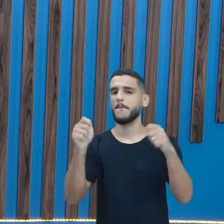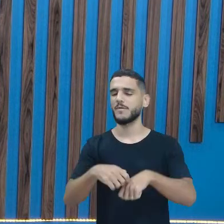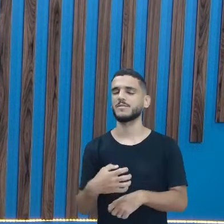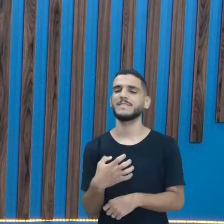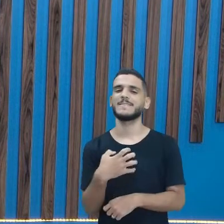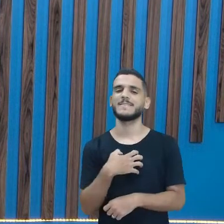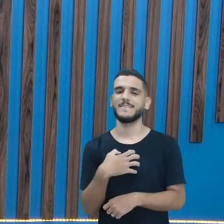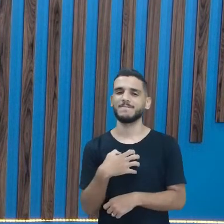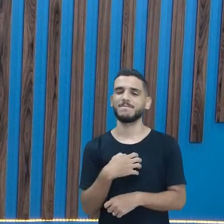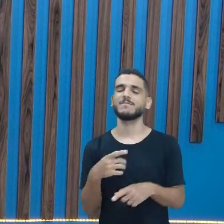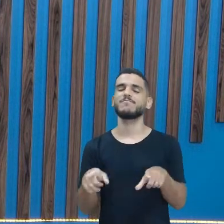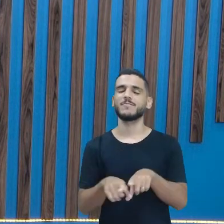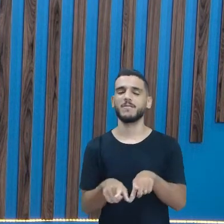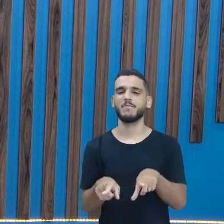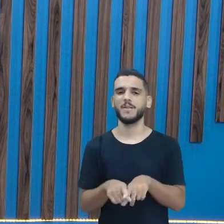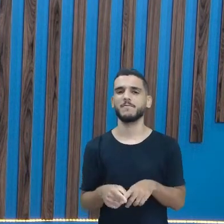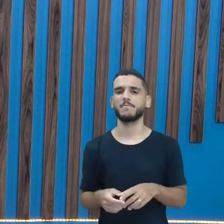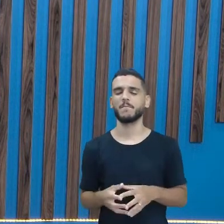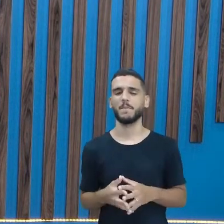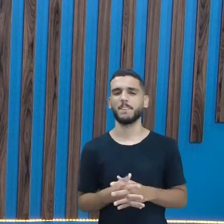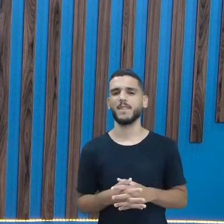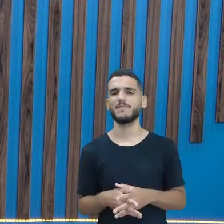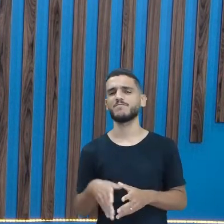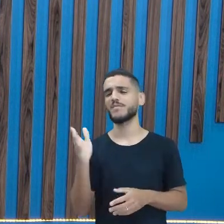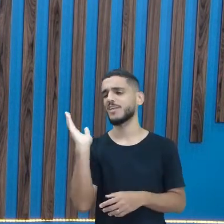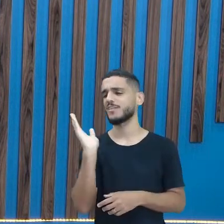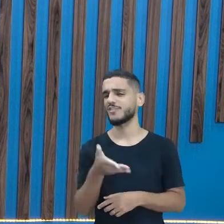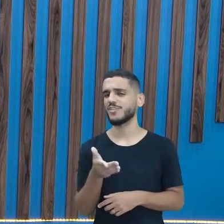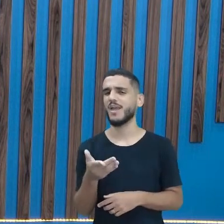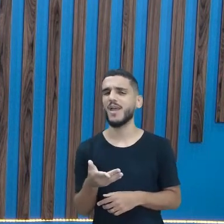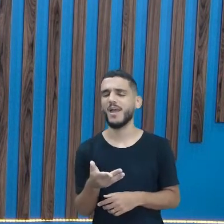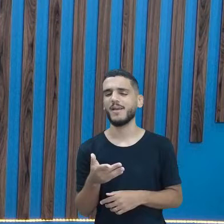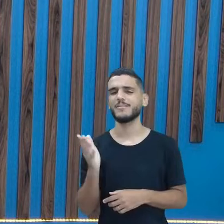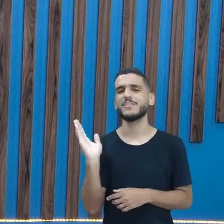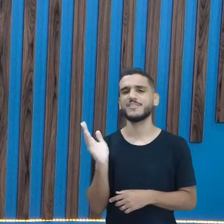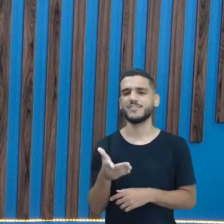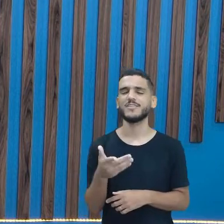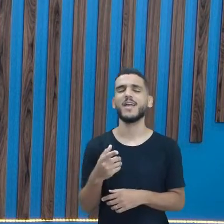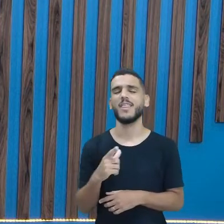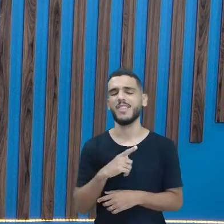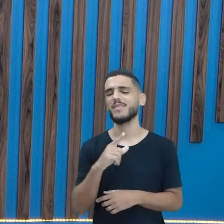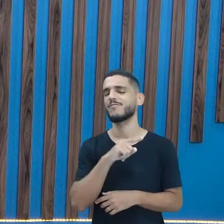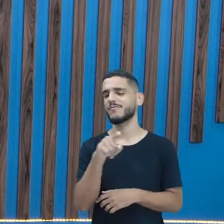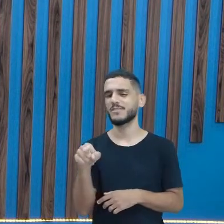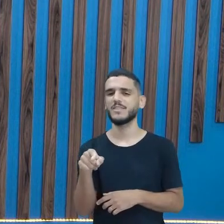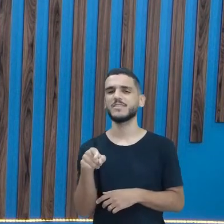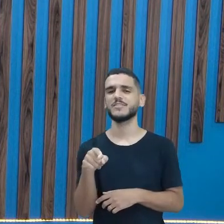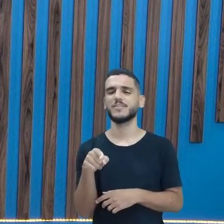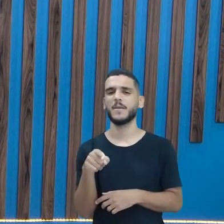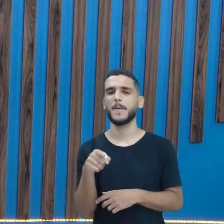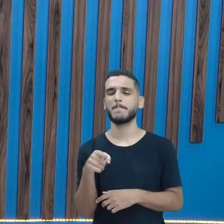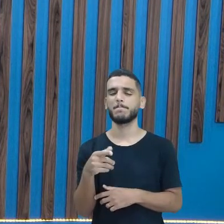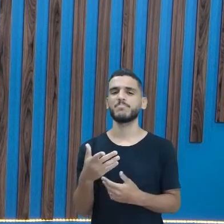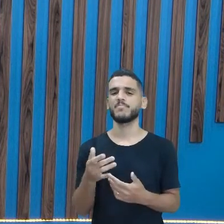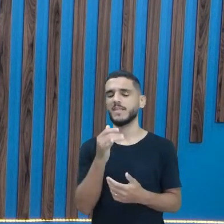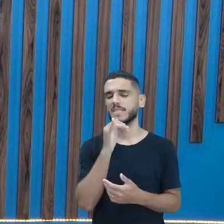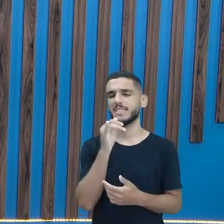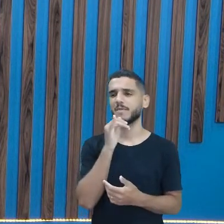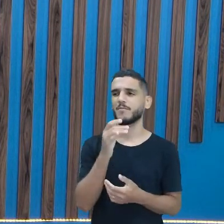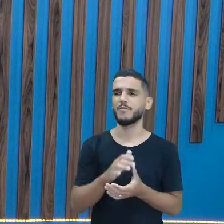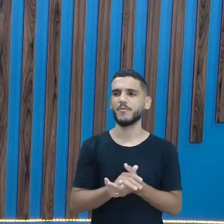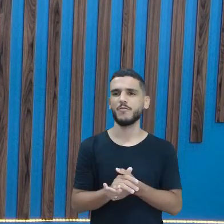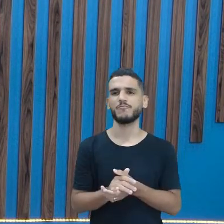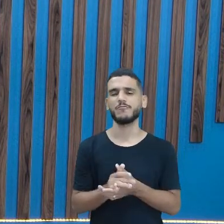Já aconteceu com vocês? E aí eu pergunto, gostaria que vocês me dessem a resposta, tá? Já aconteceu de vocês chegarem em um lugar